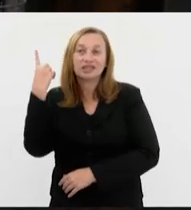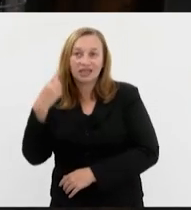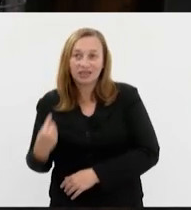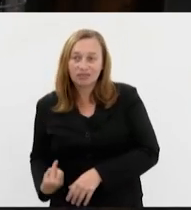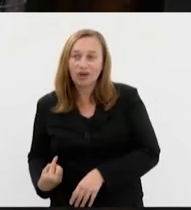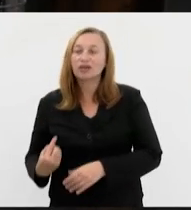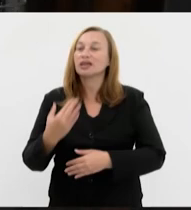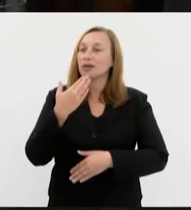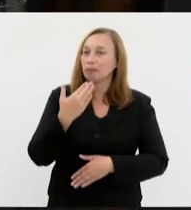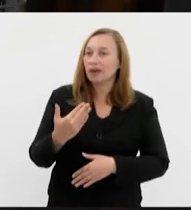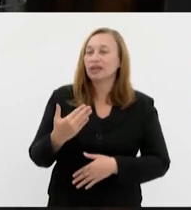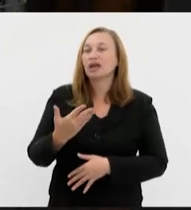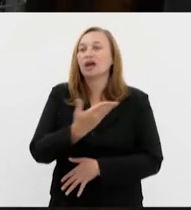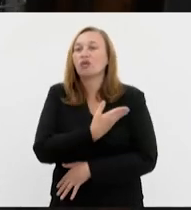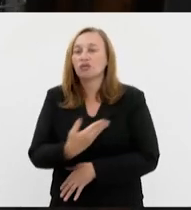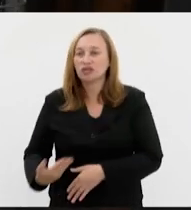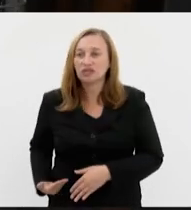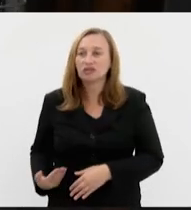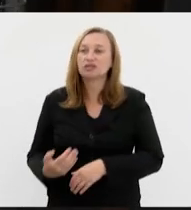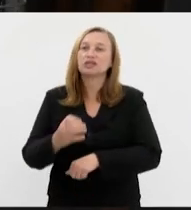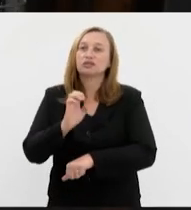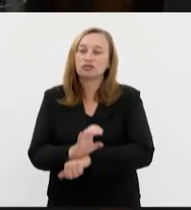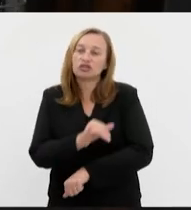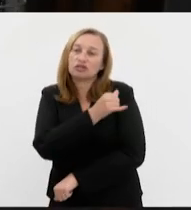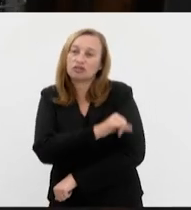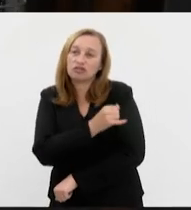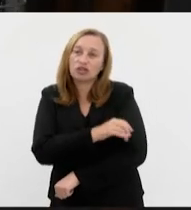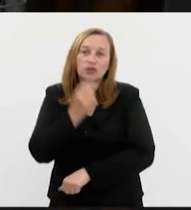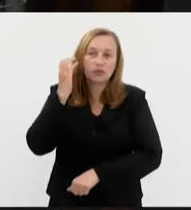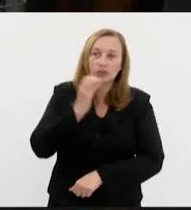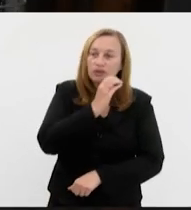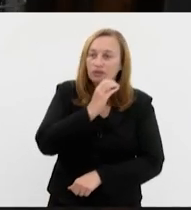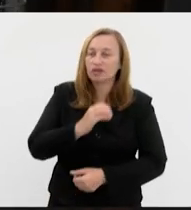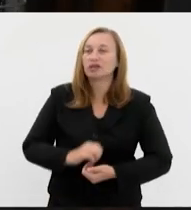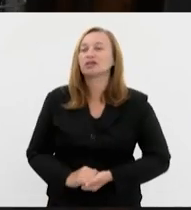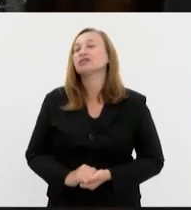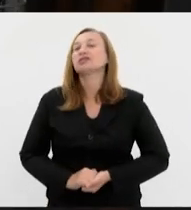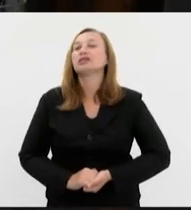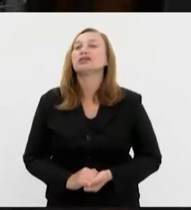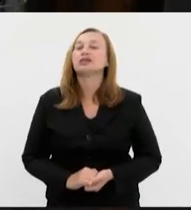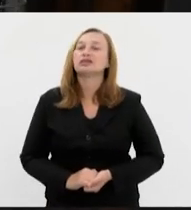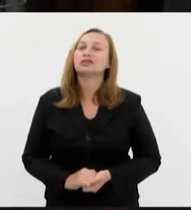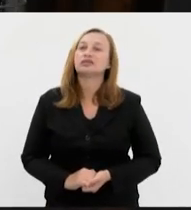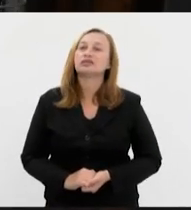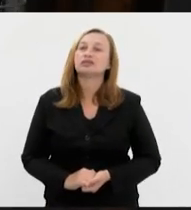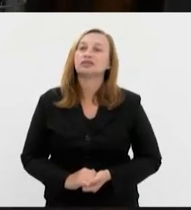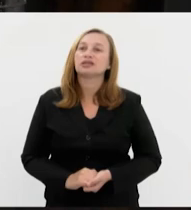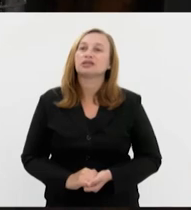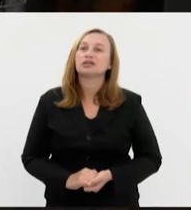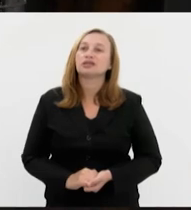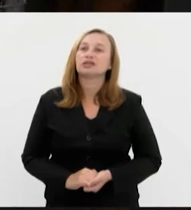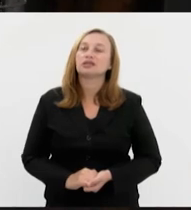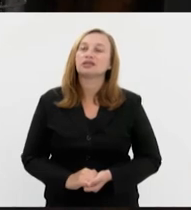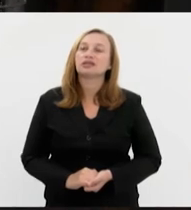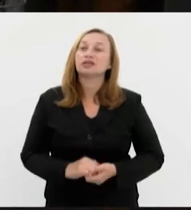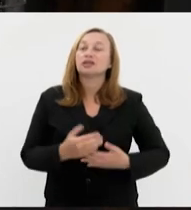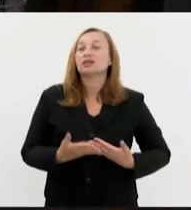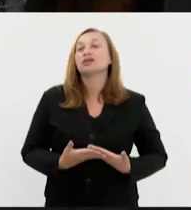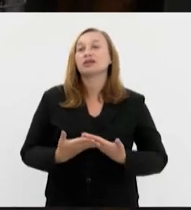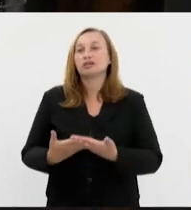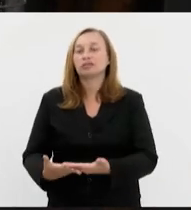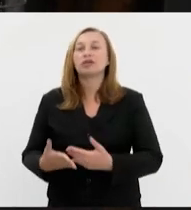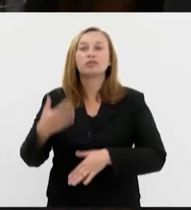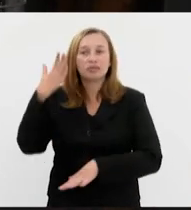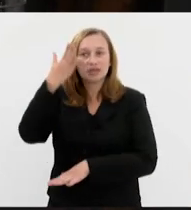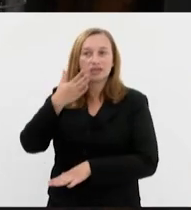que solicita ao excelentíssimo senhor governador do estado do Rio de Janeiro, senhor Cláudio Bonfim de Castro e Silva, que encaminhe mensagem dispondo